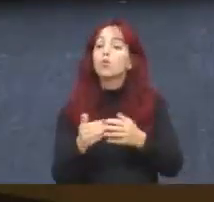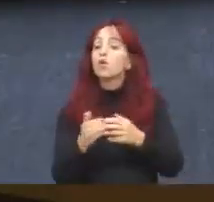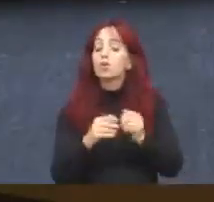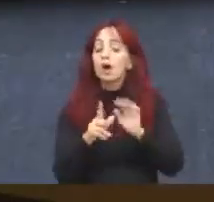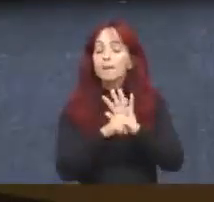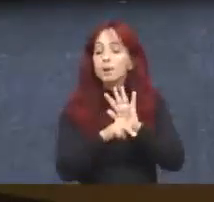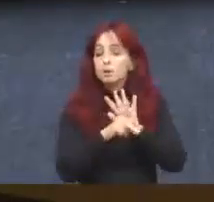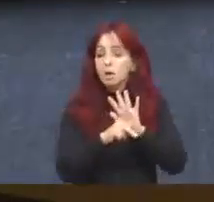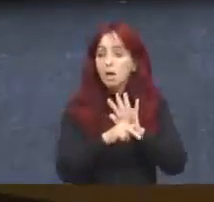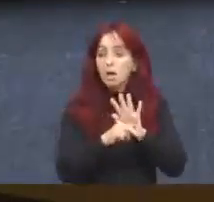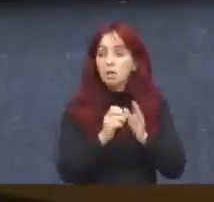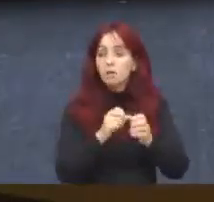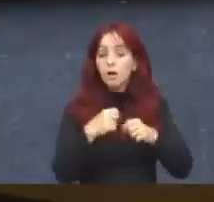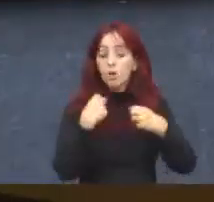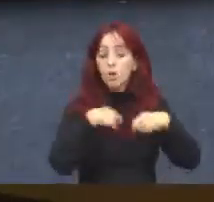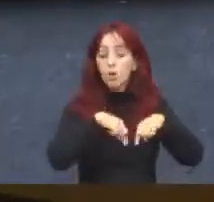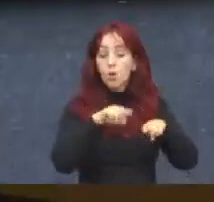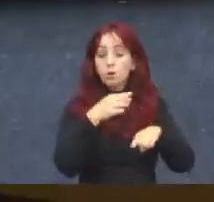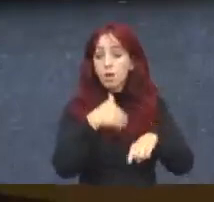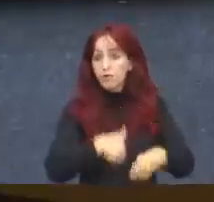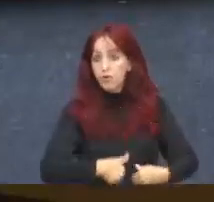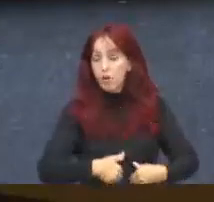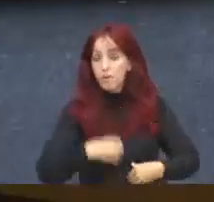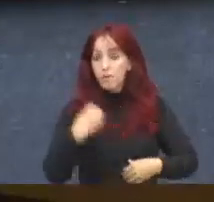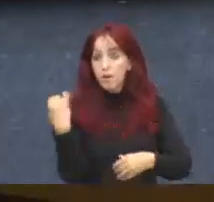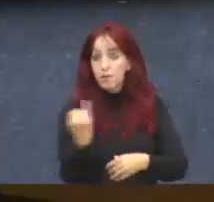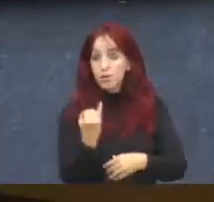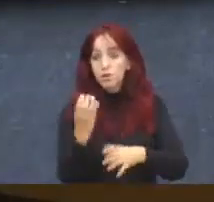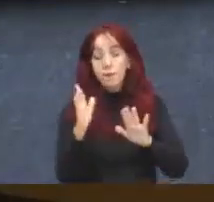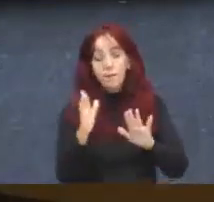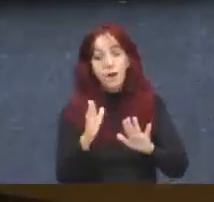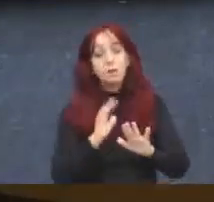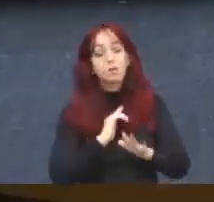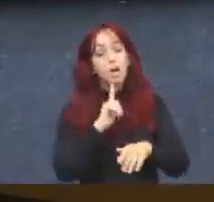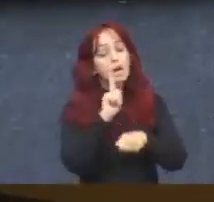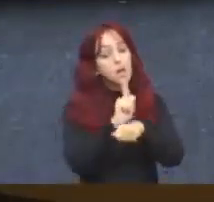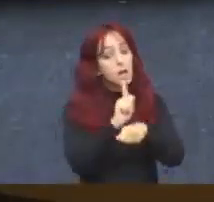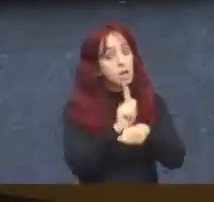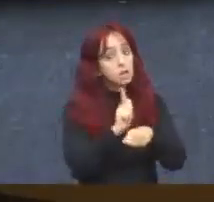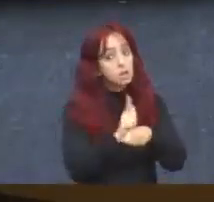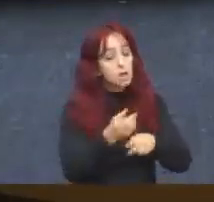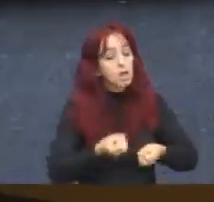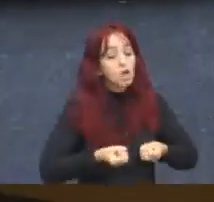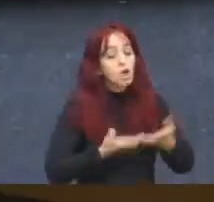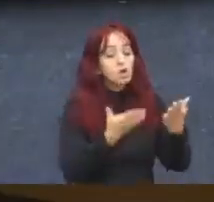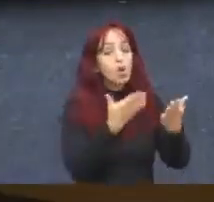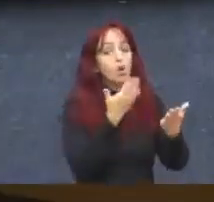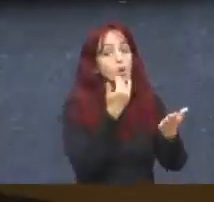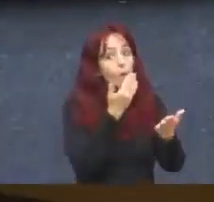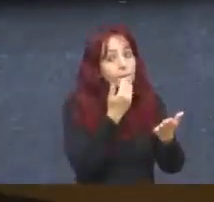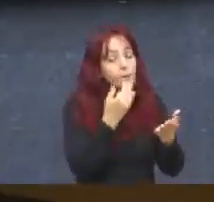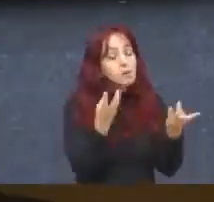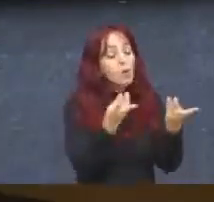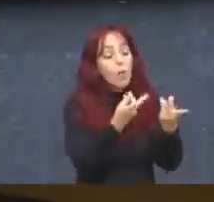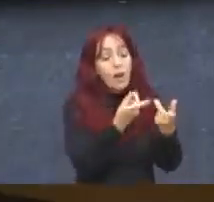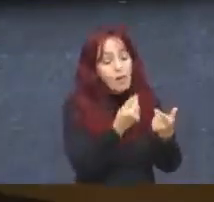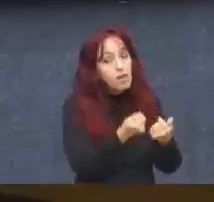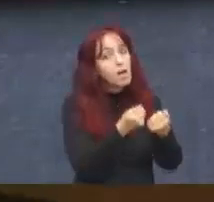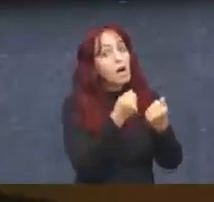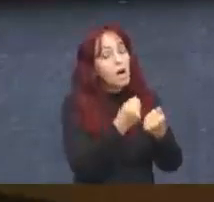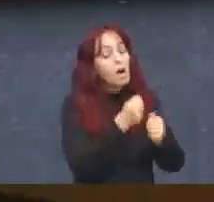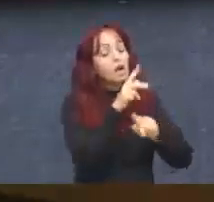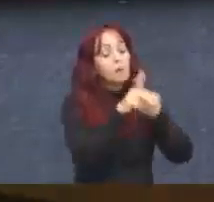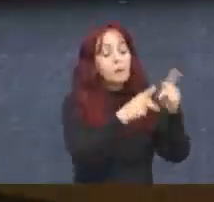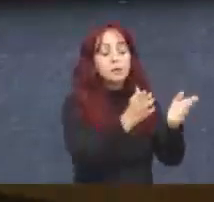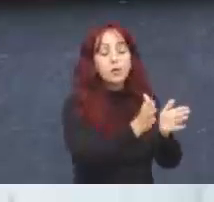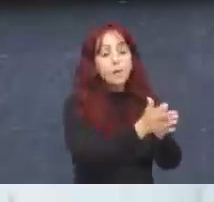fundamental. Agora, o que eu quero não é burocratizar, é garantir que chegue alimento de qualidade para a população mais pobre da